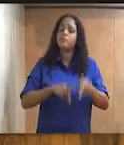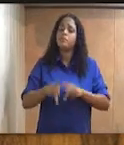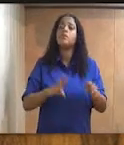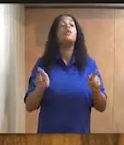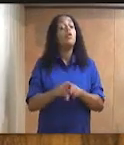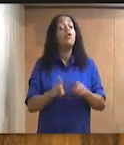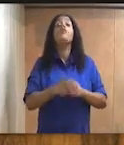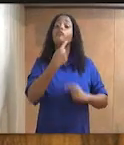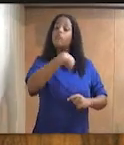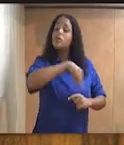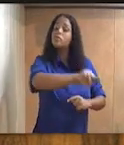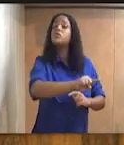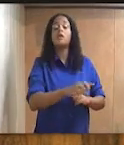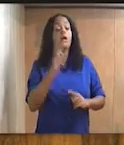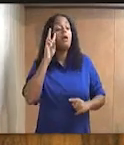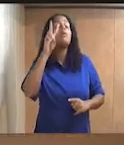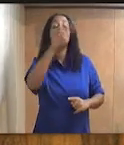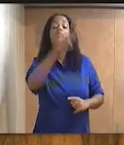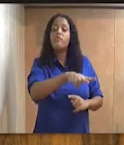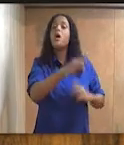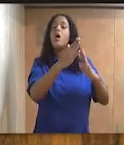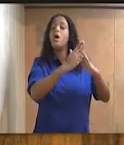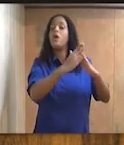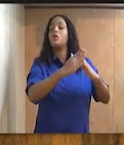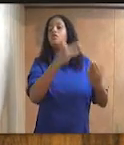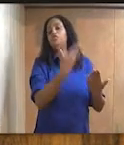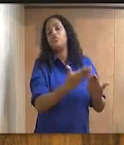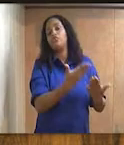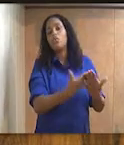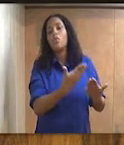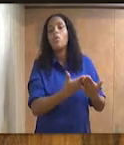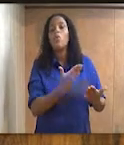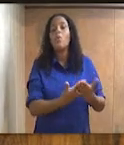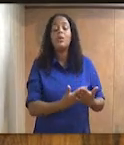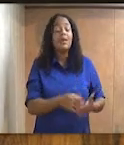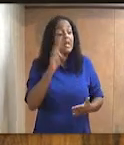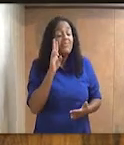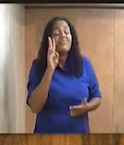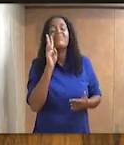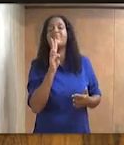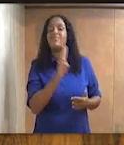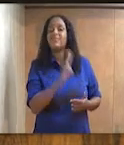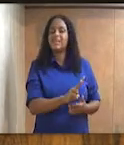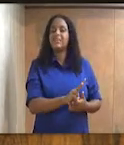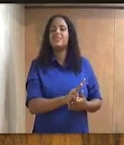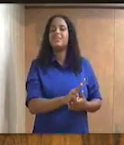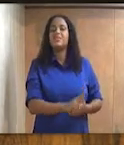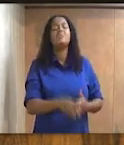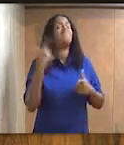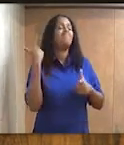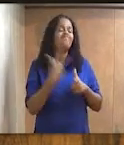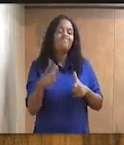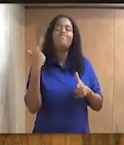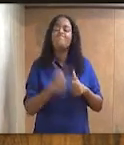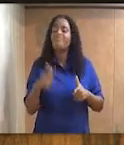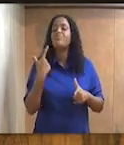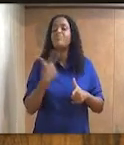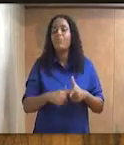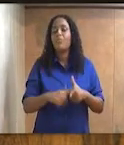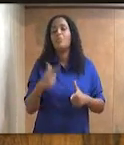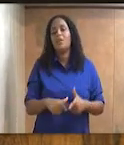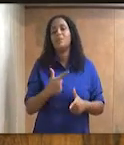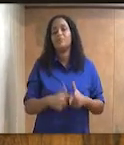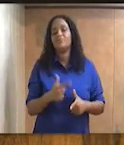sim, algumas escolas municipais e me deparei com uma série de problemas de